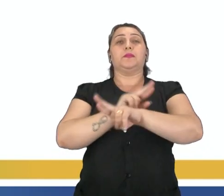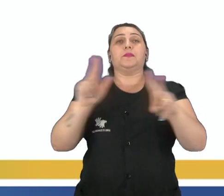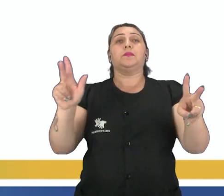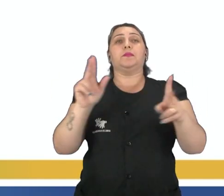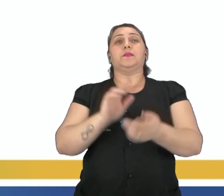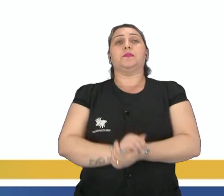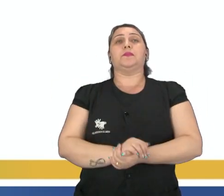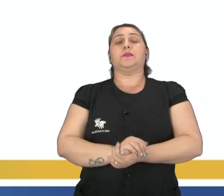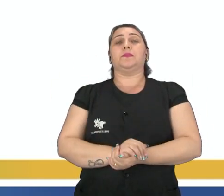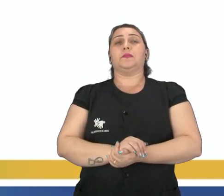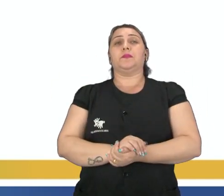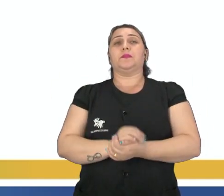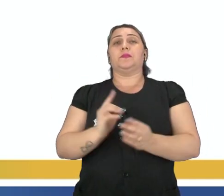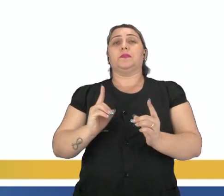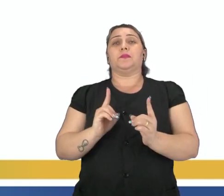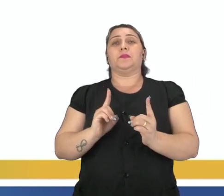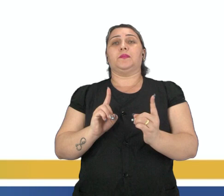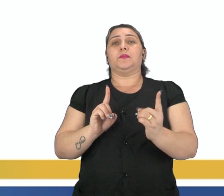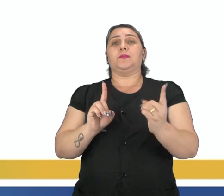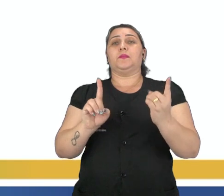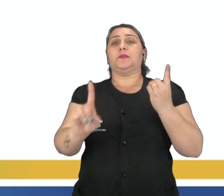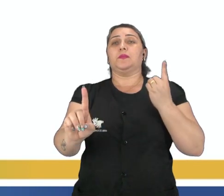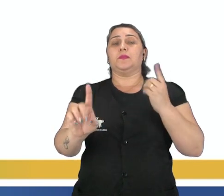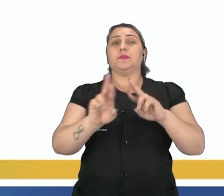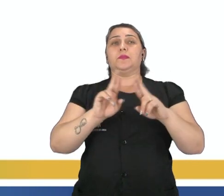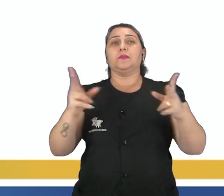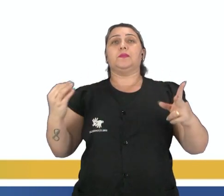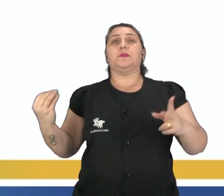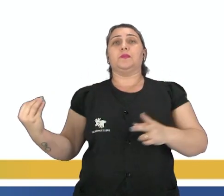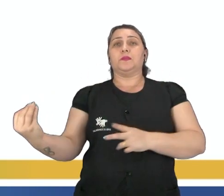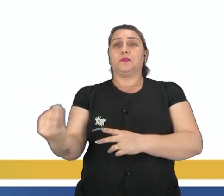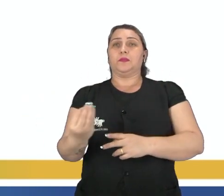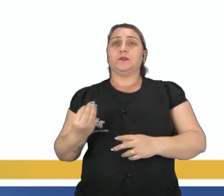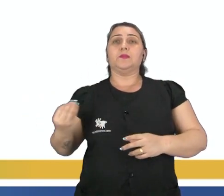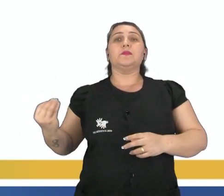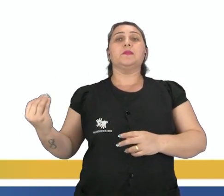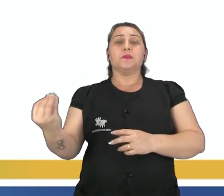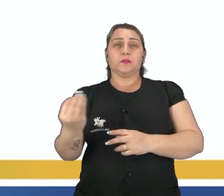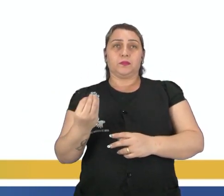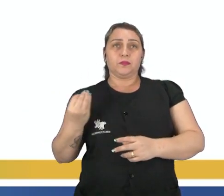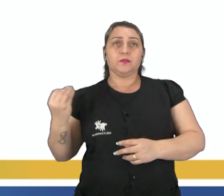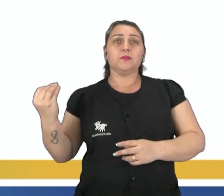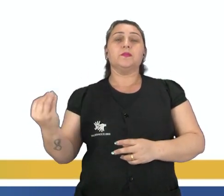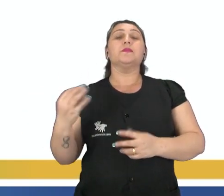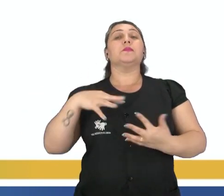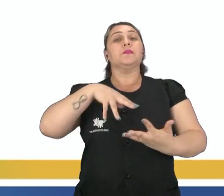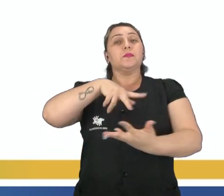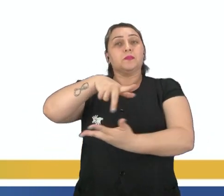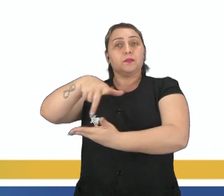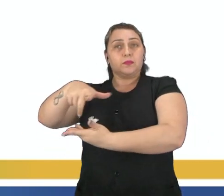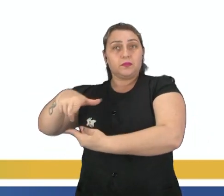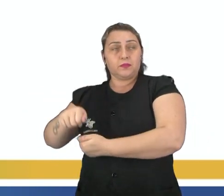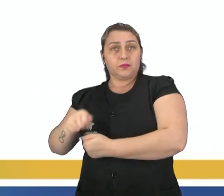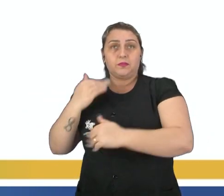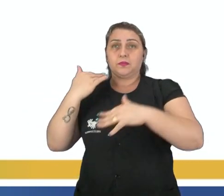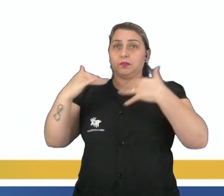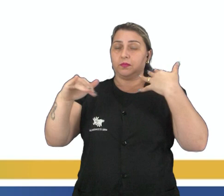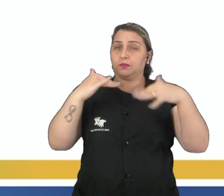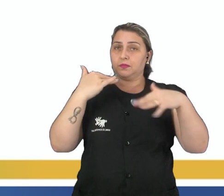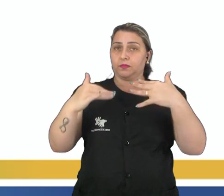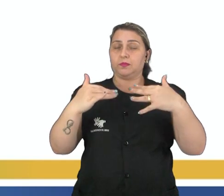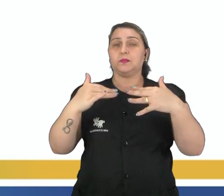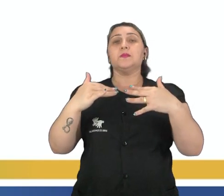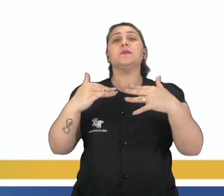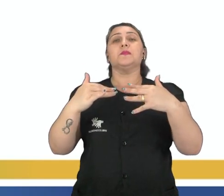Eles estão em direções diferentes. A translação consiste aí, como vocês podem ver, na Terra fazendo um movimento em torno